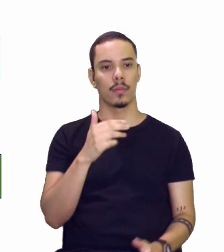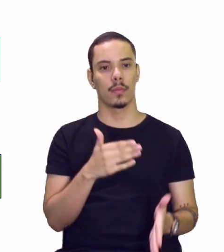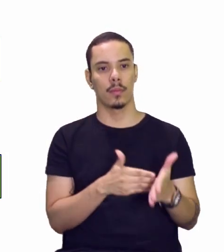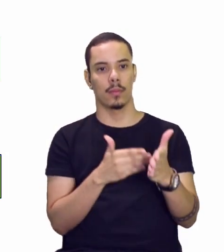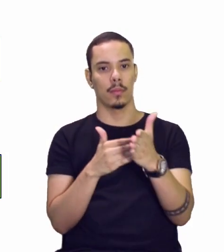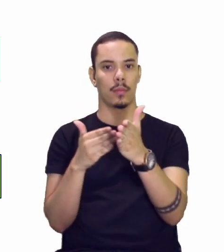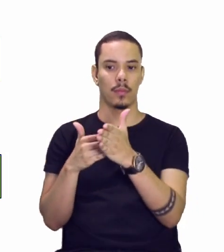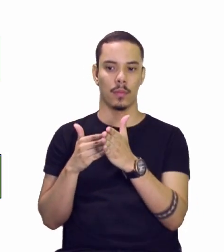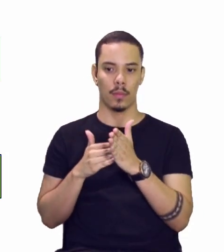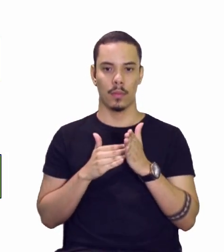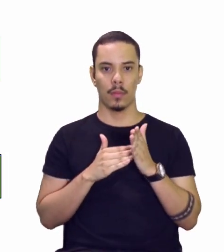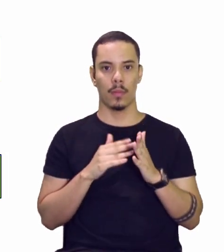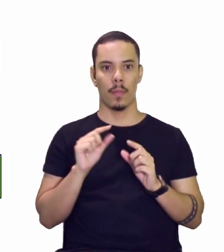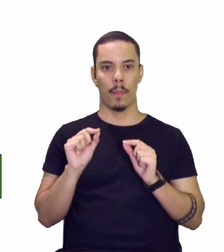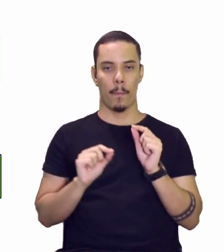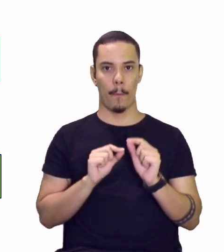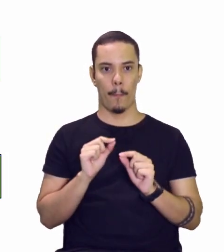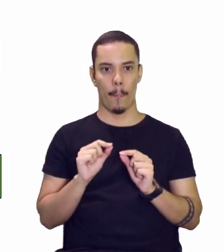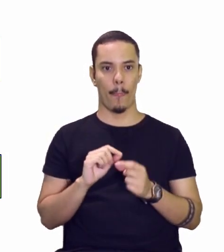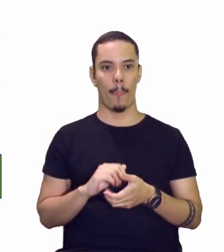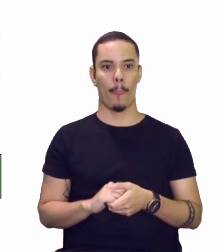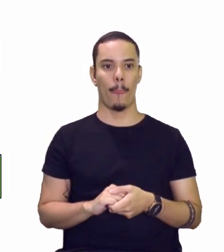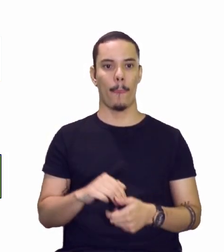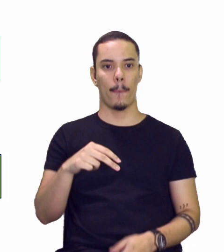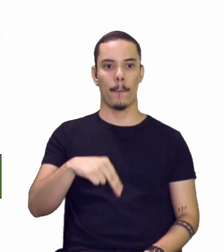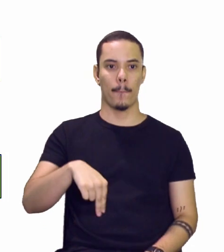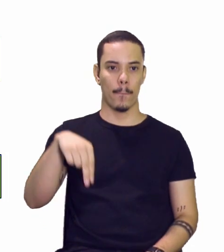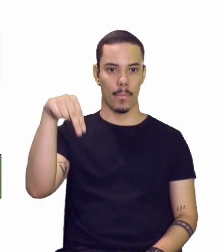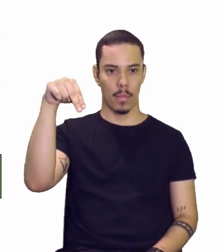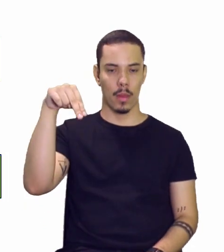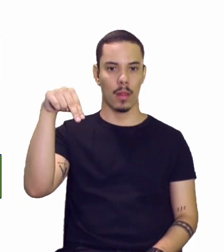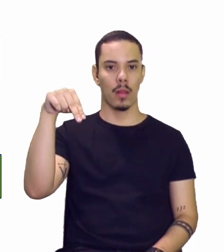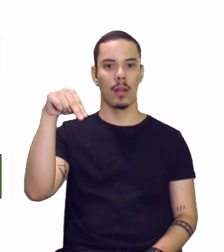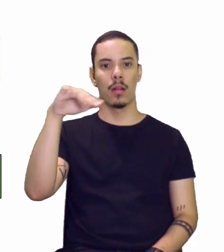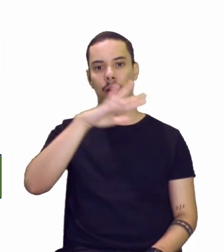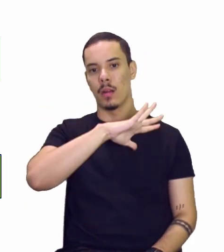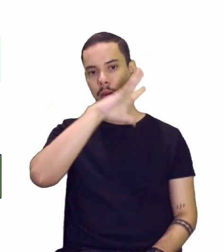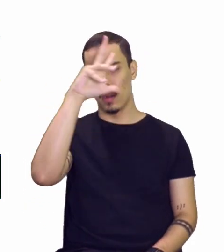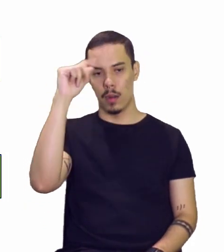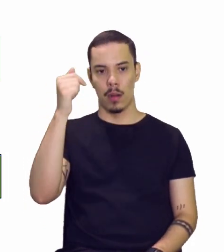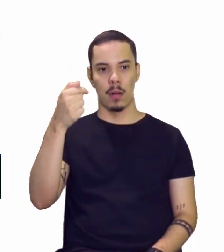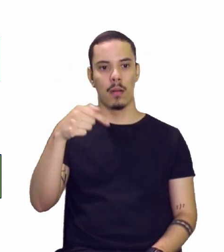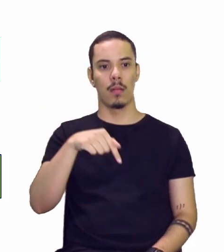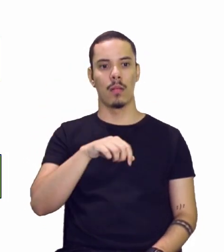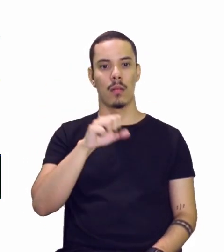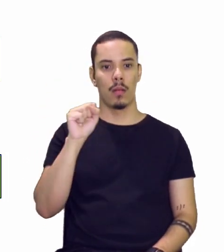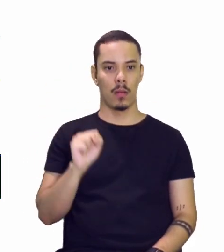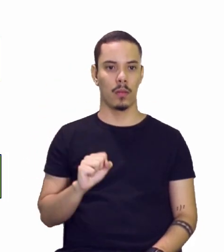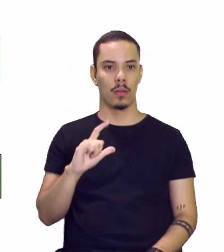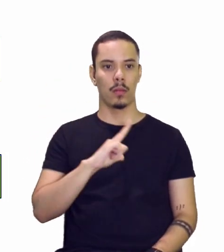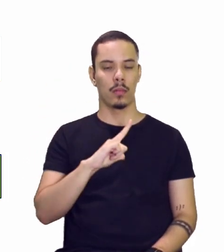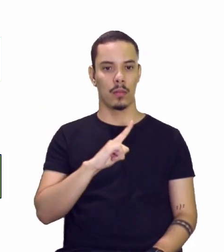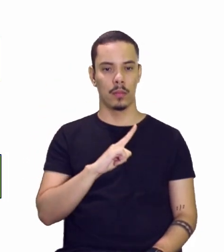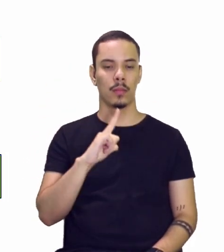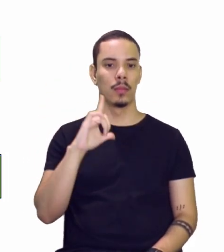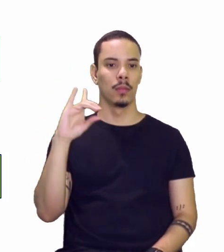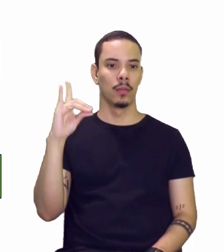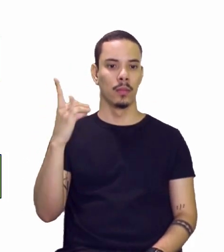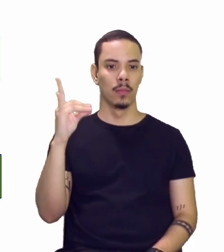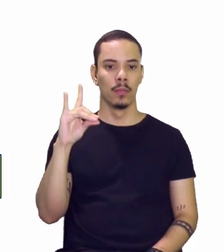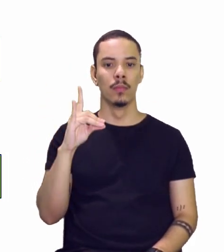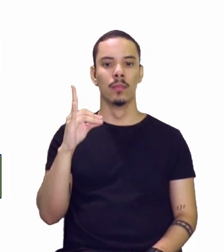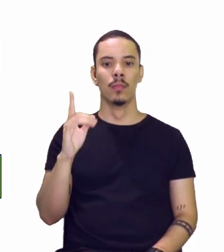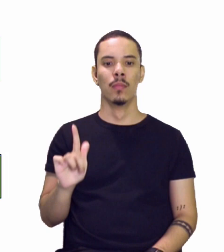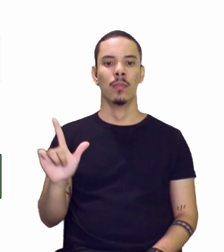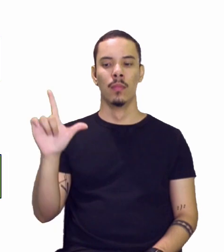limites ao norte o estado do Amazonas, ao sul a República da Bolívia, ao leste o estado do